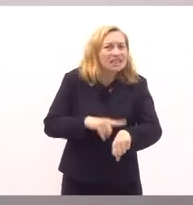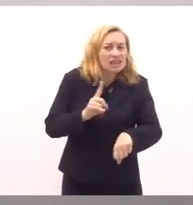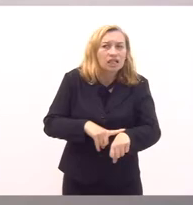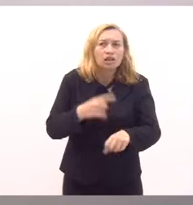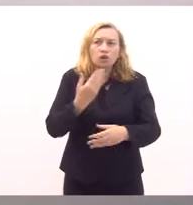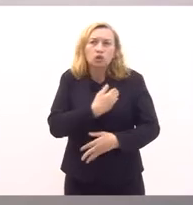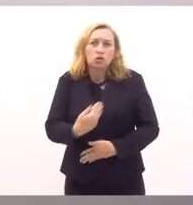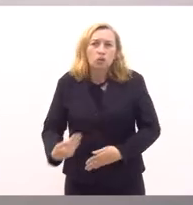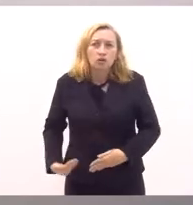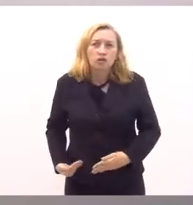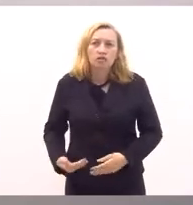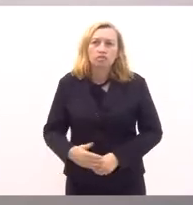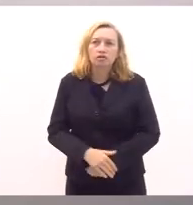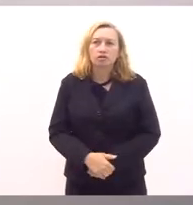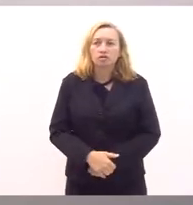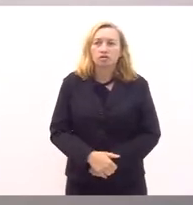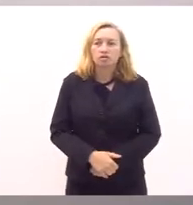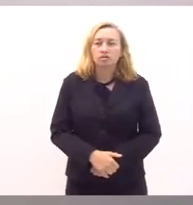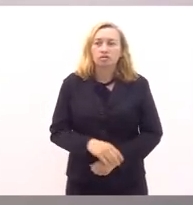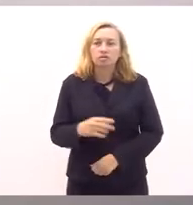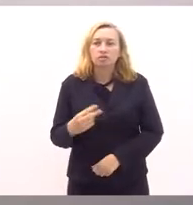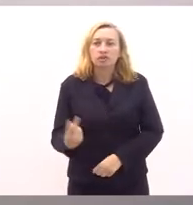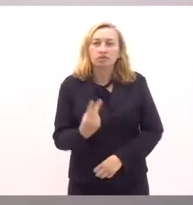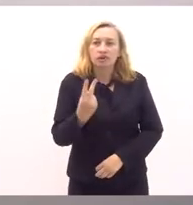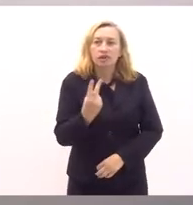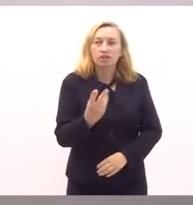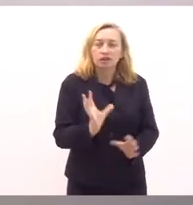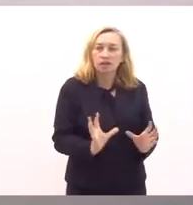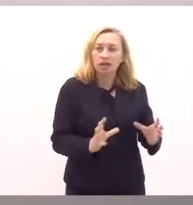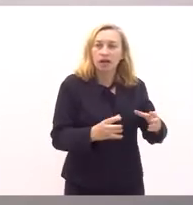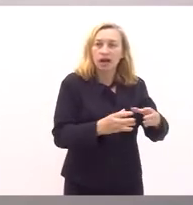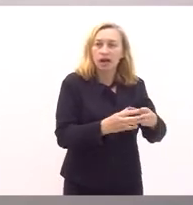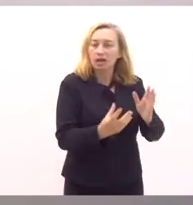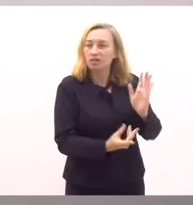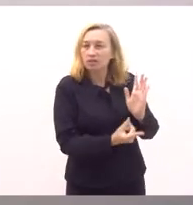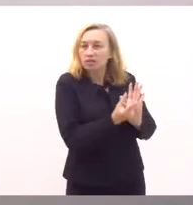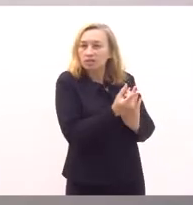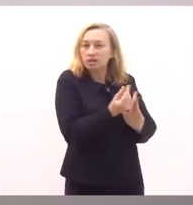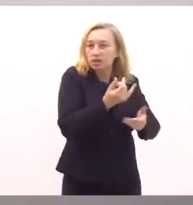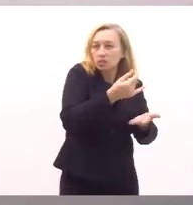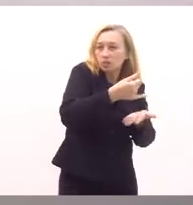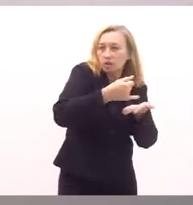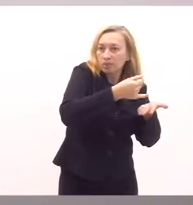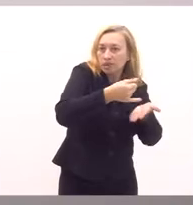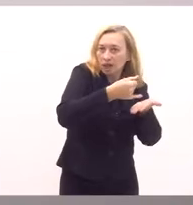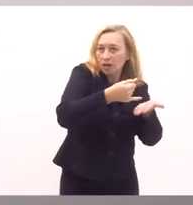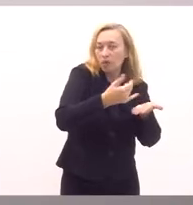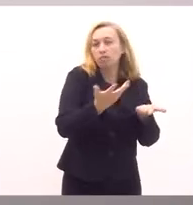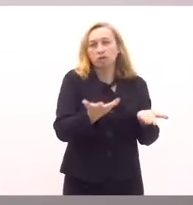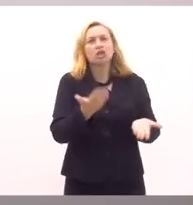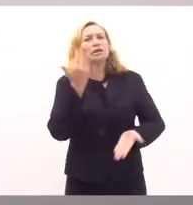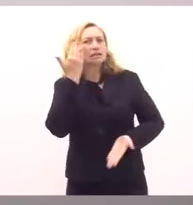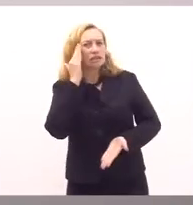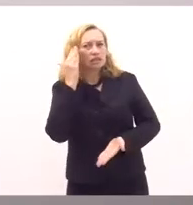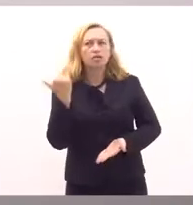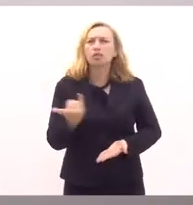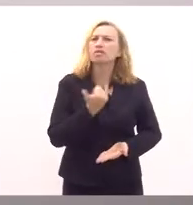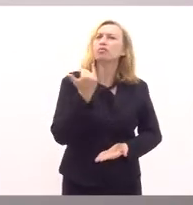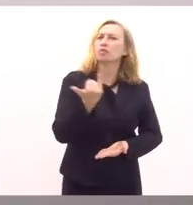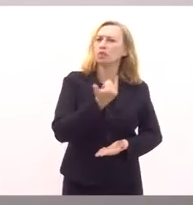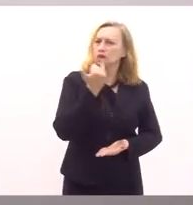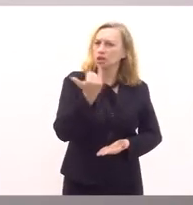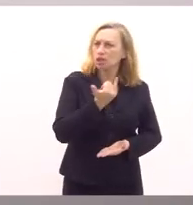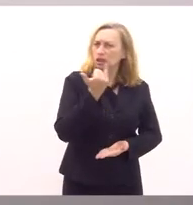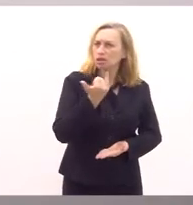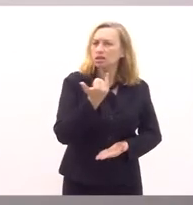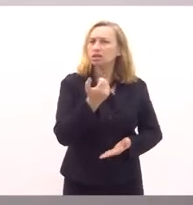um governo que privilegia o setor financeiro, o capital financeiro. A gente entende a importância